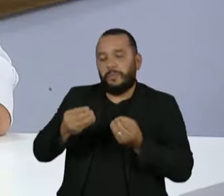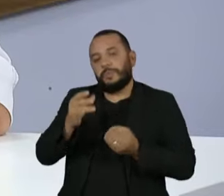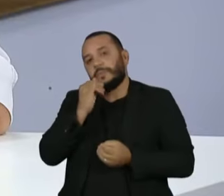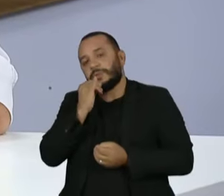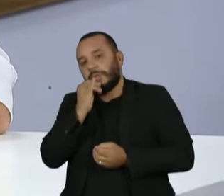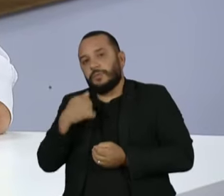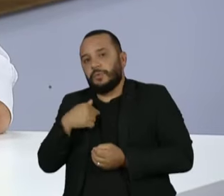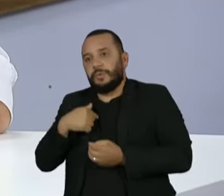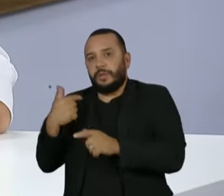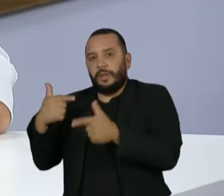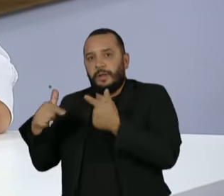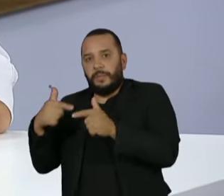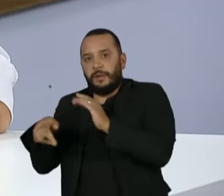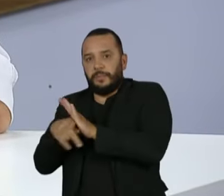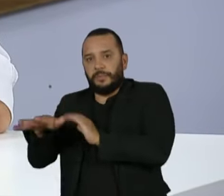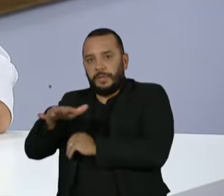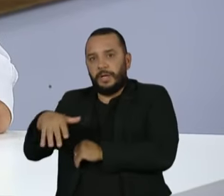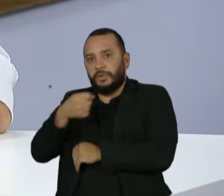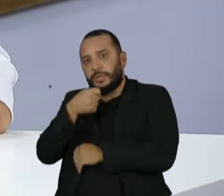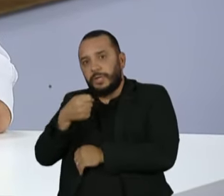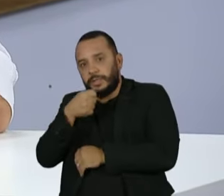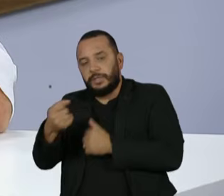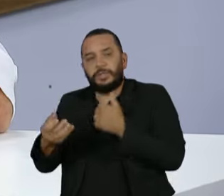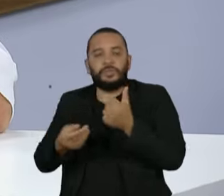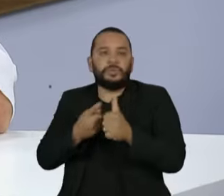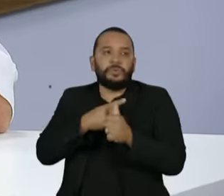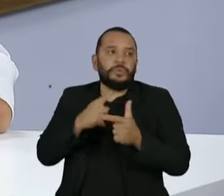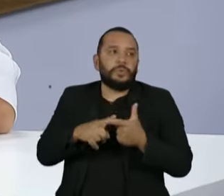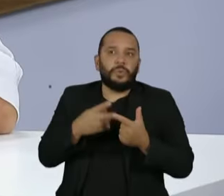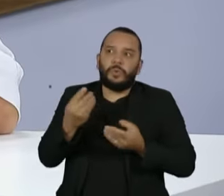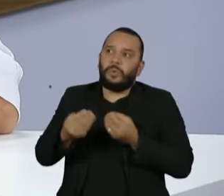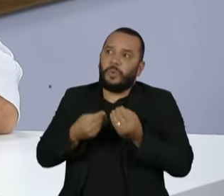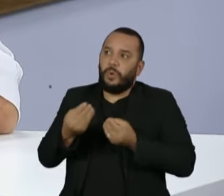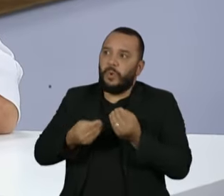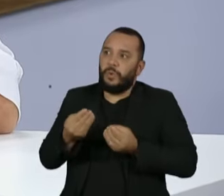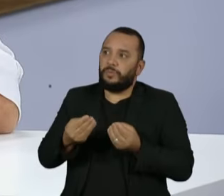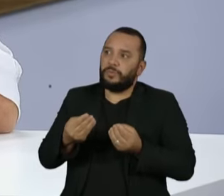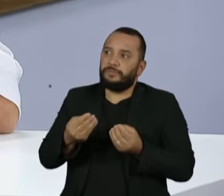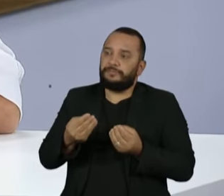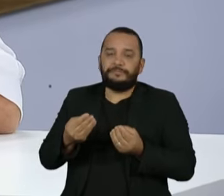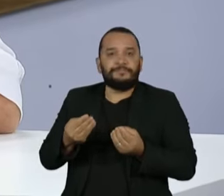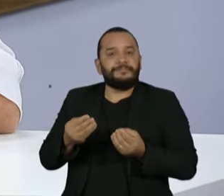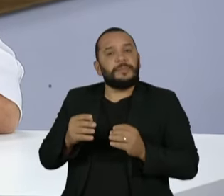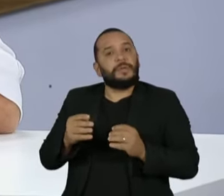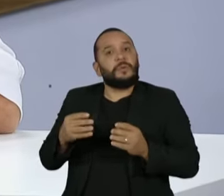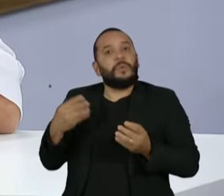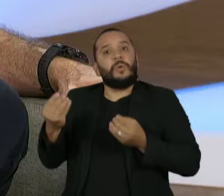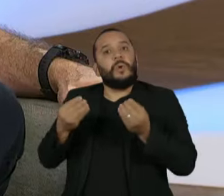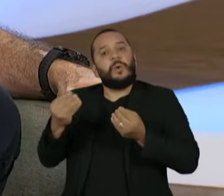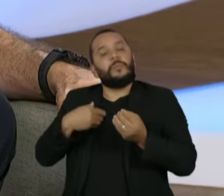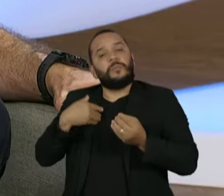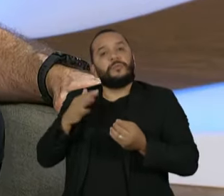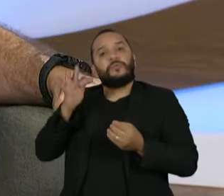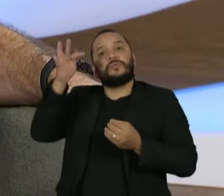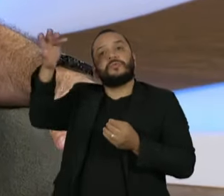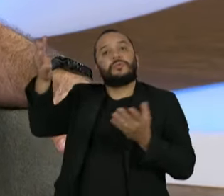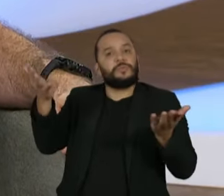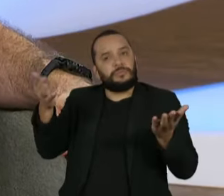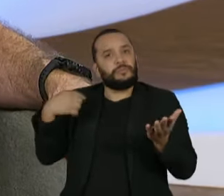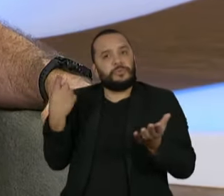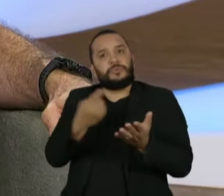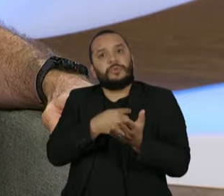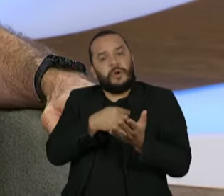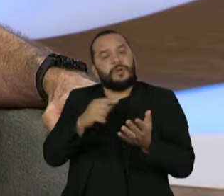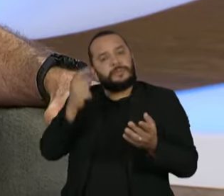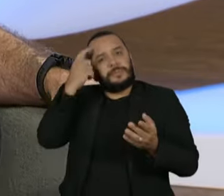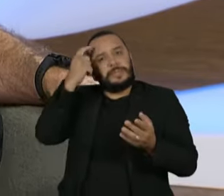falou criado pelas plataformas de internet então para onde que o valor tá indo para onde que a gente tem que olhar uma parte